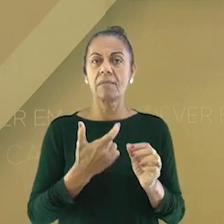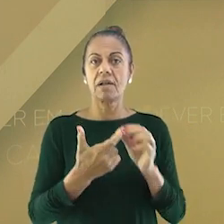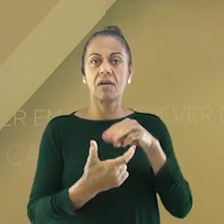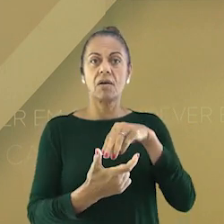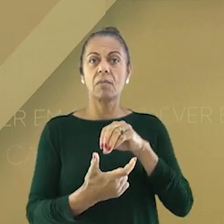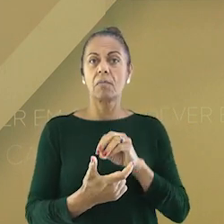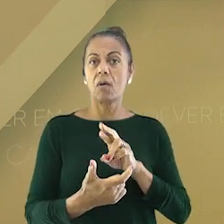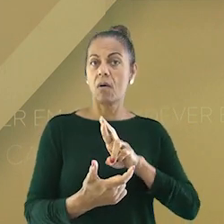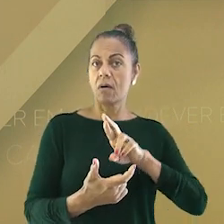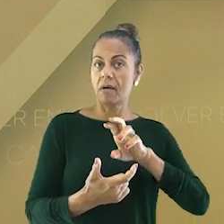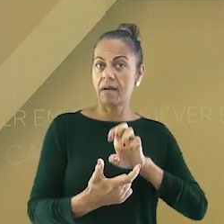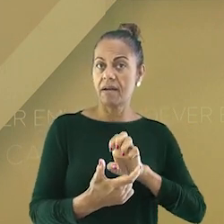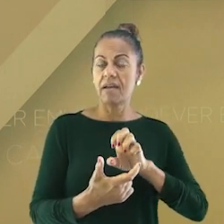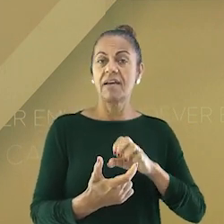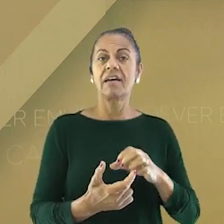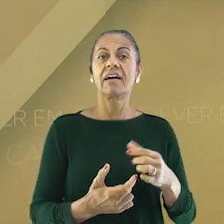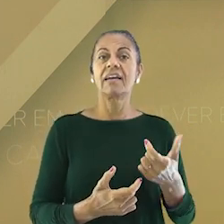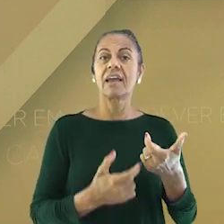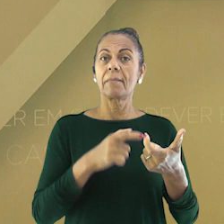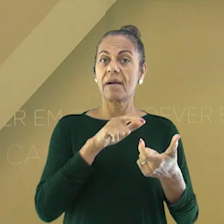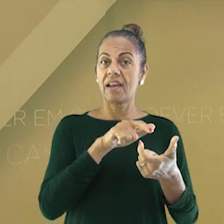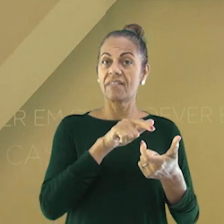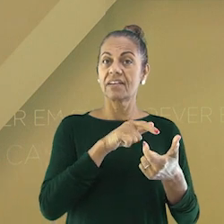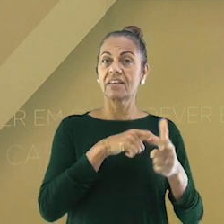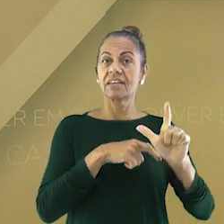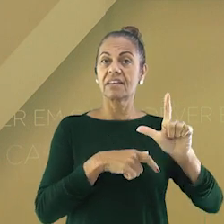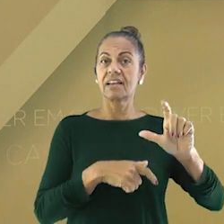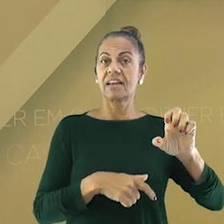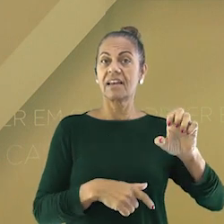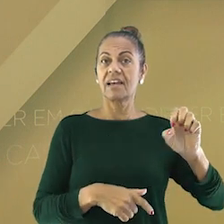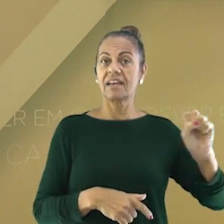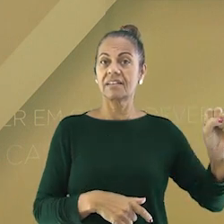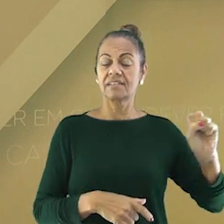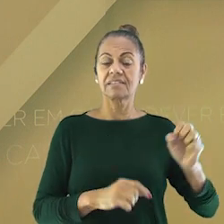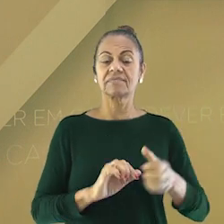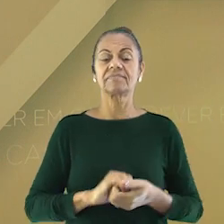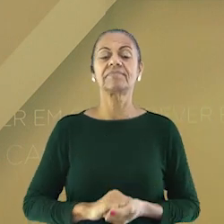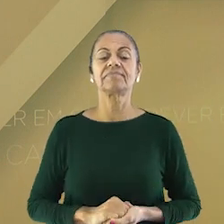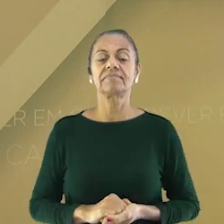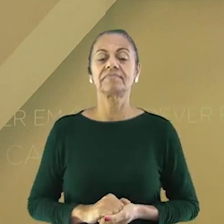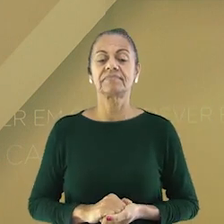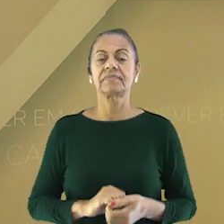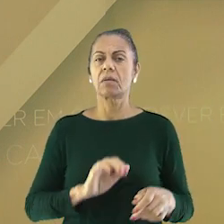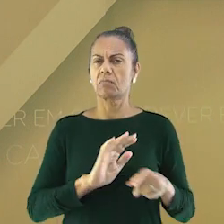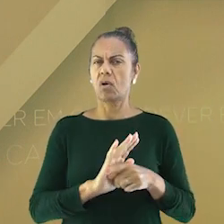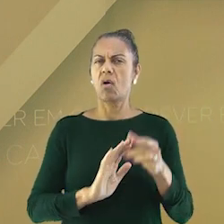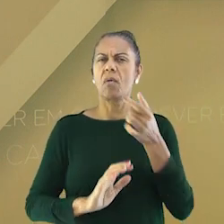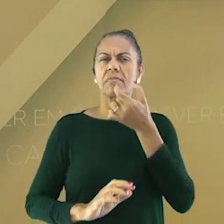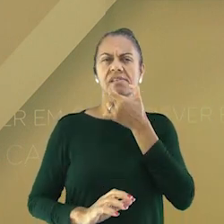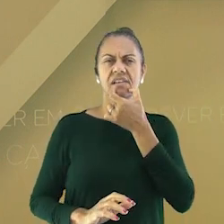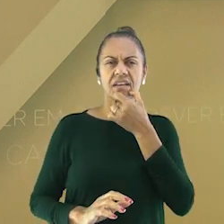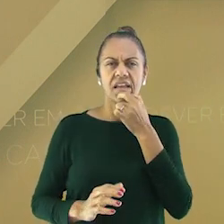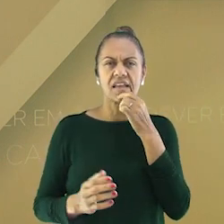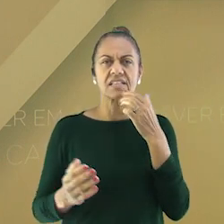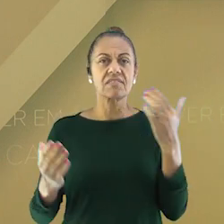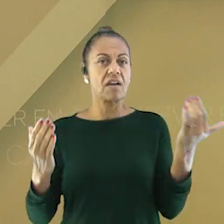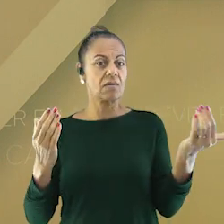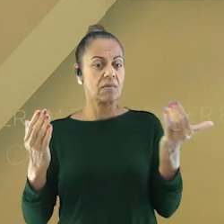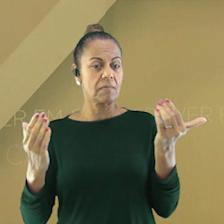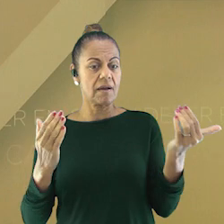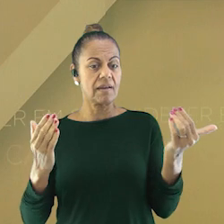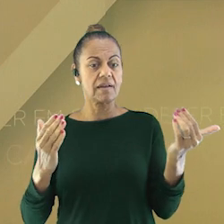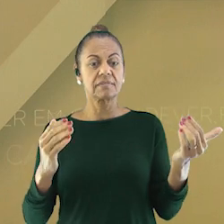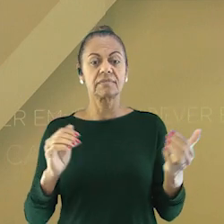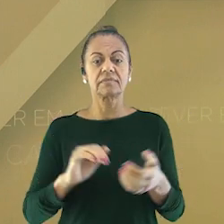less. Vejamos. This game is more interesting than that one. More